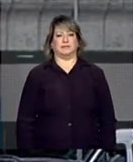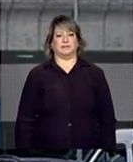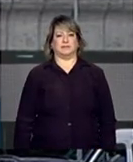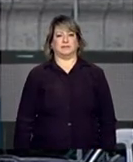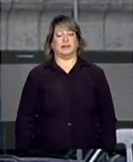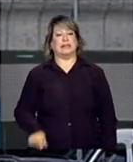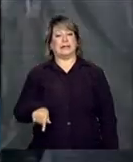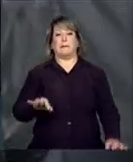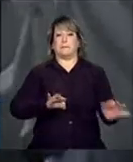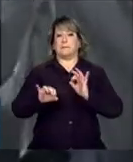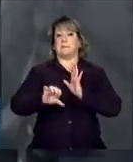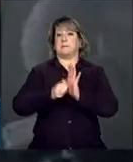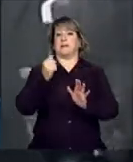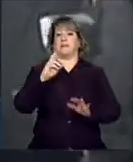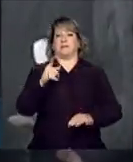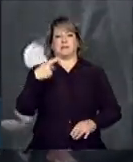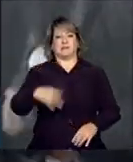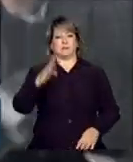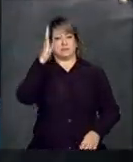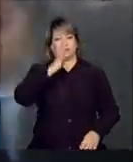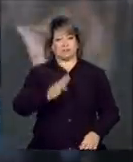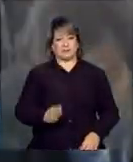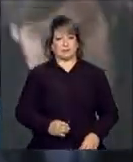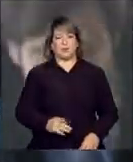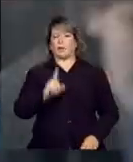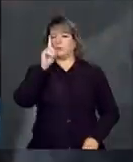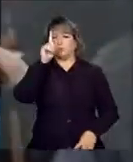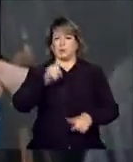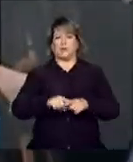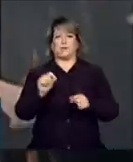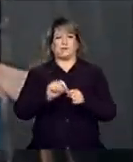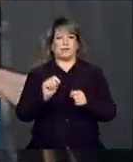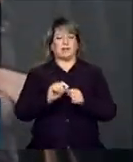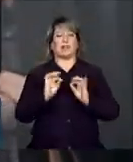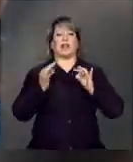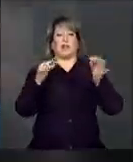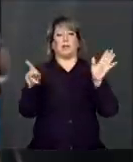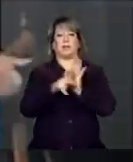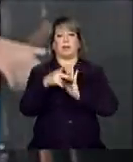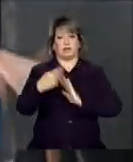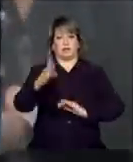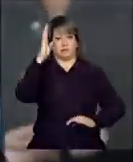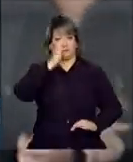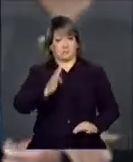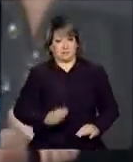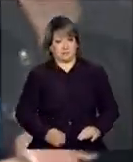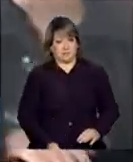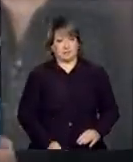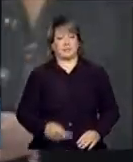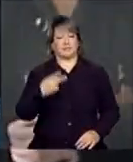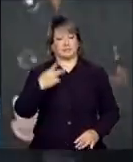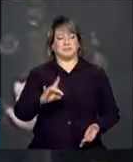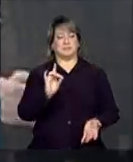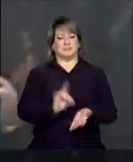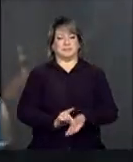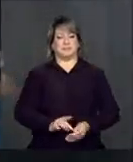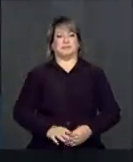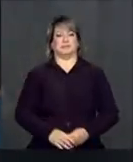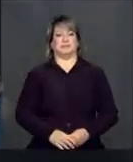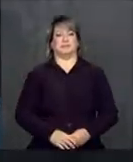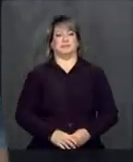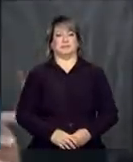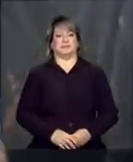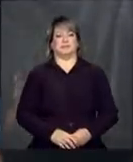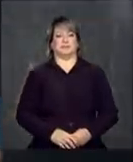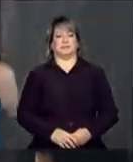Um projeto pioneiro no país, totalmente desenvolvido no Brasil e com tecnologia 100% nacional.